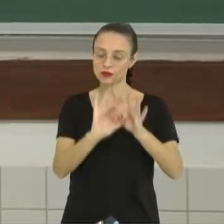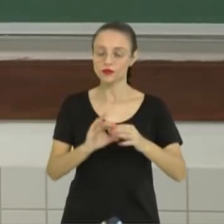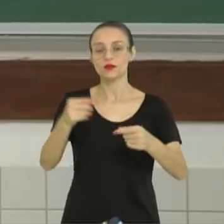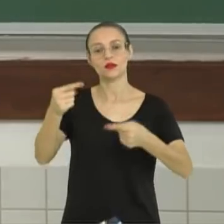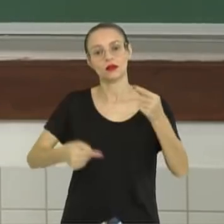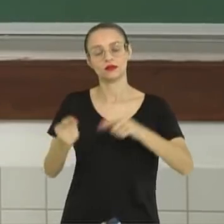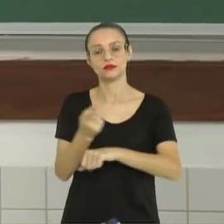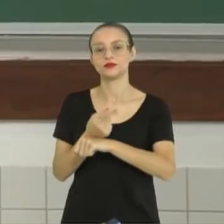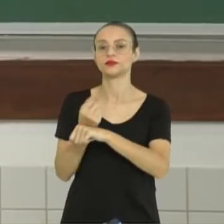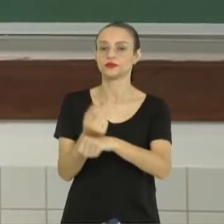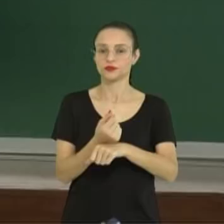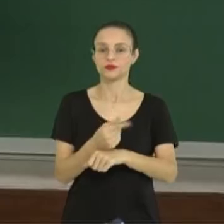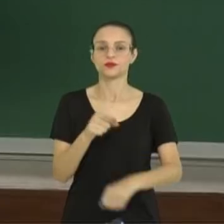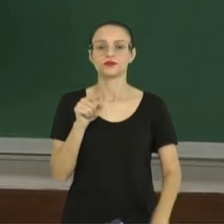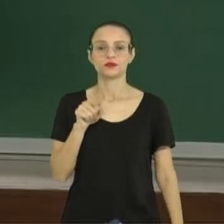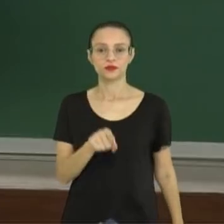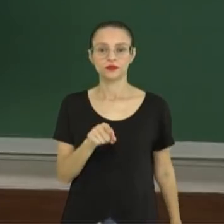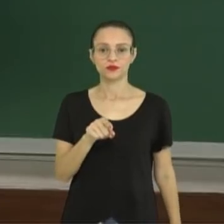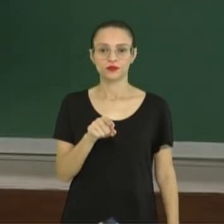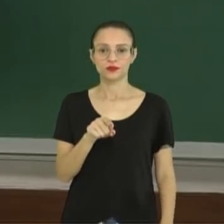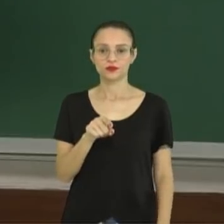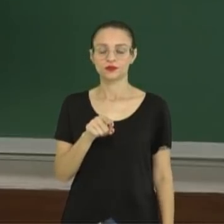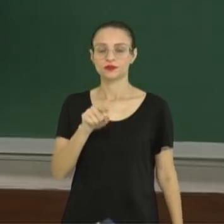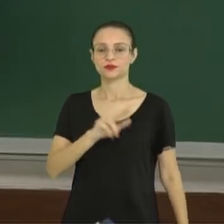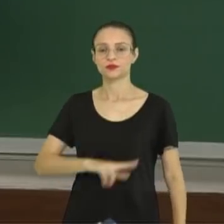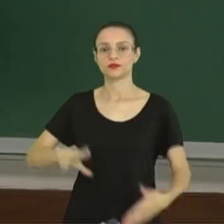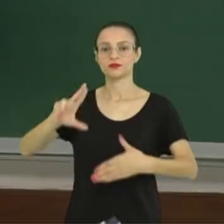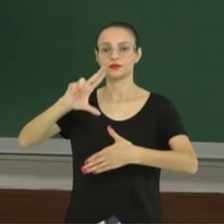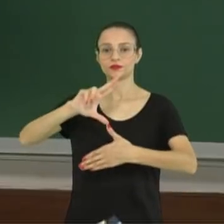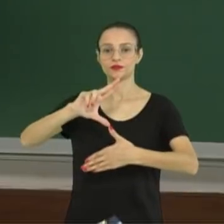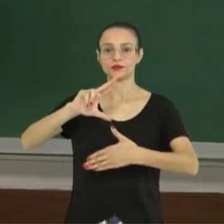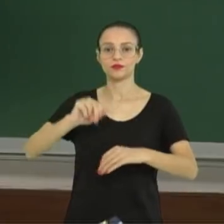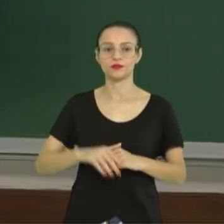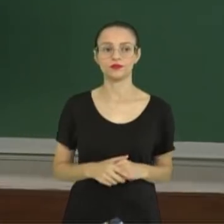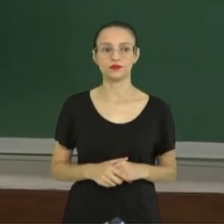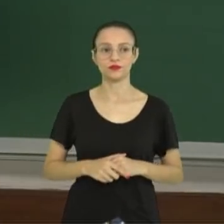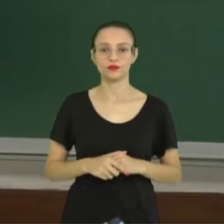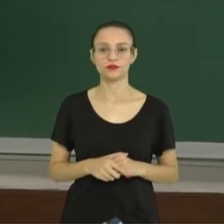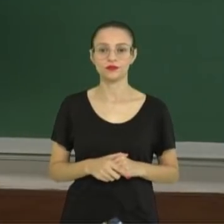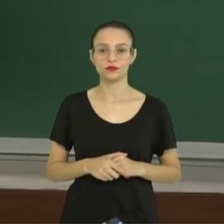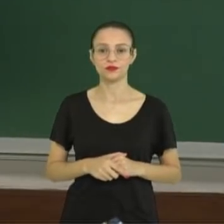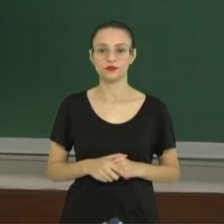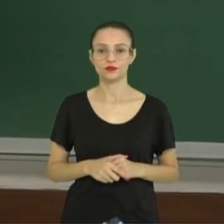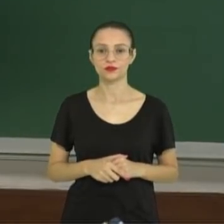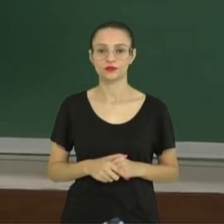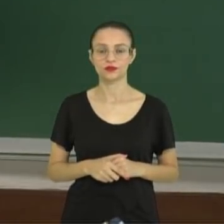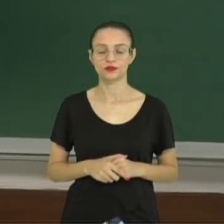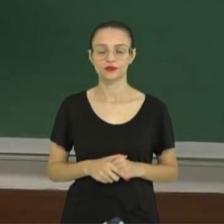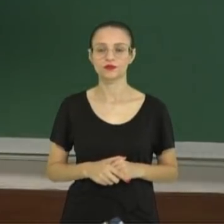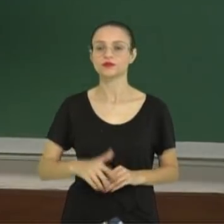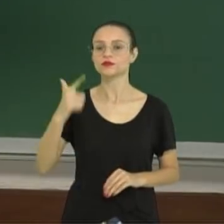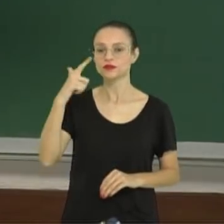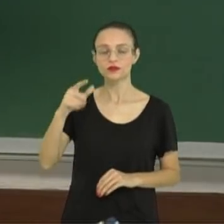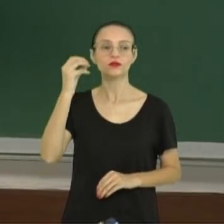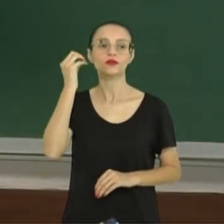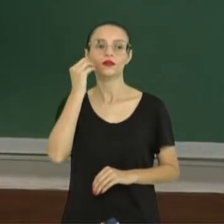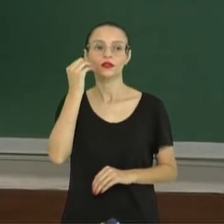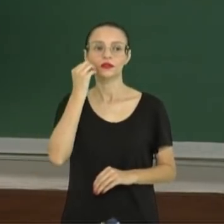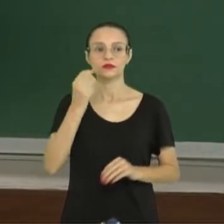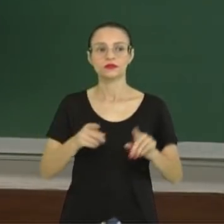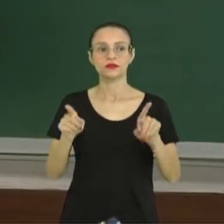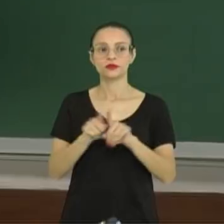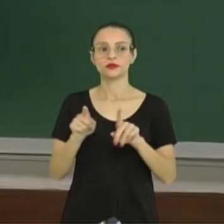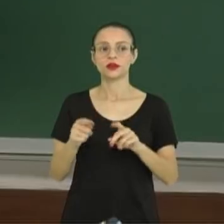e econômica do subcontinente América Latina. Outra tentativa, né, aqui a gente